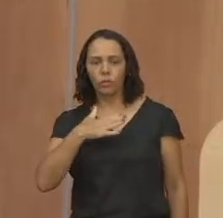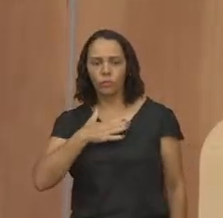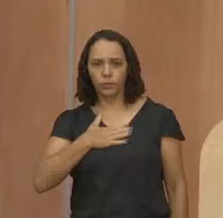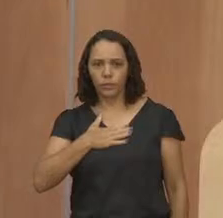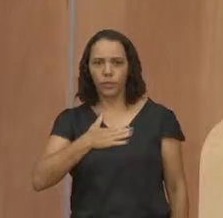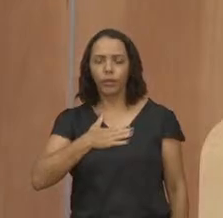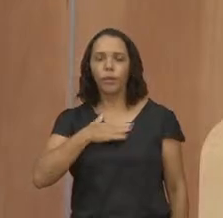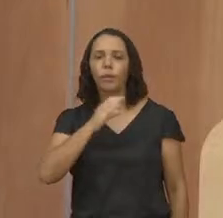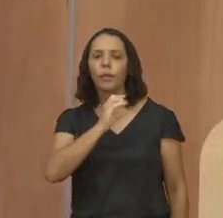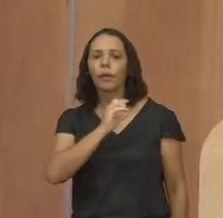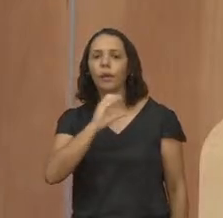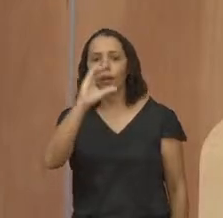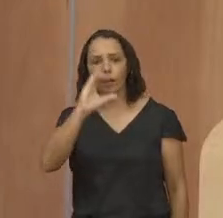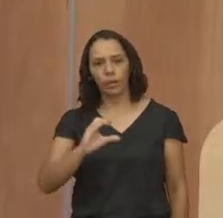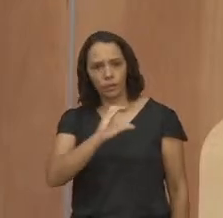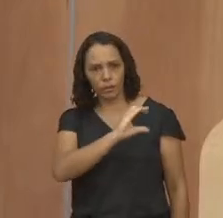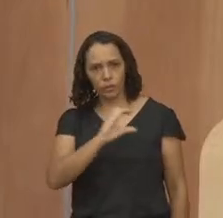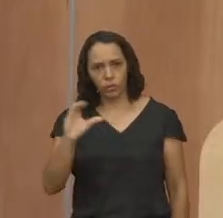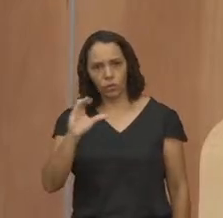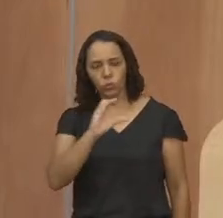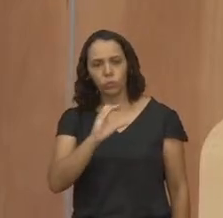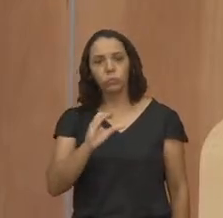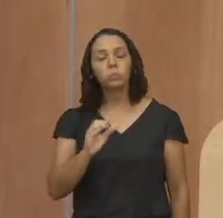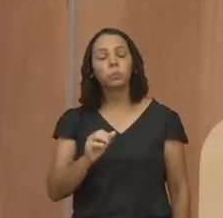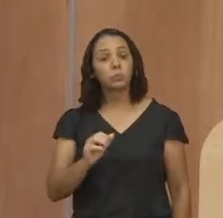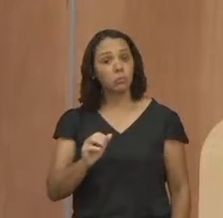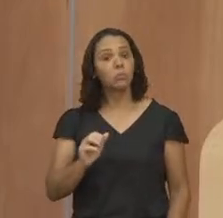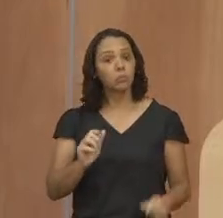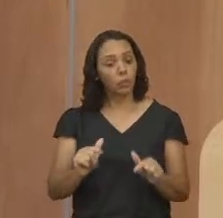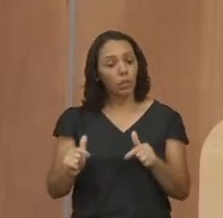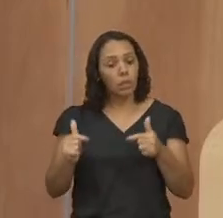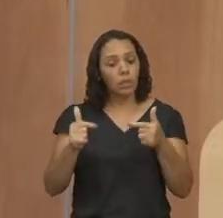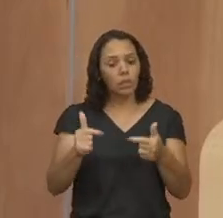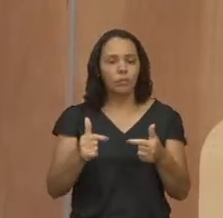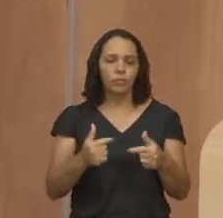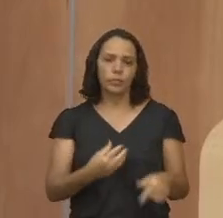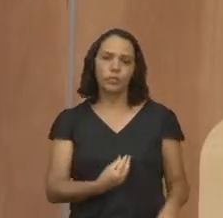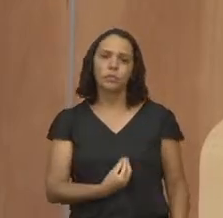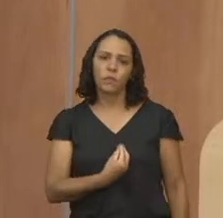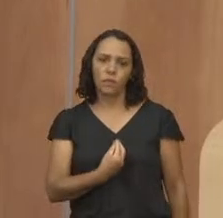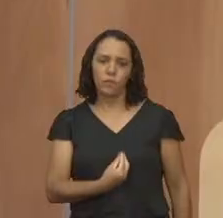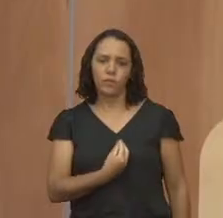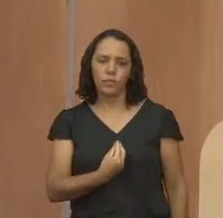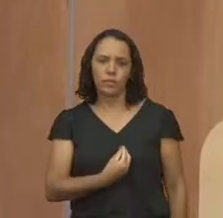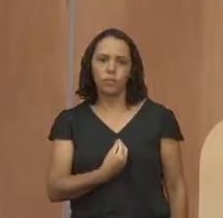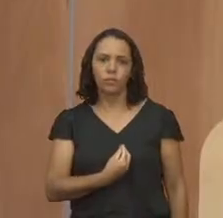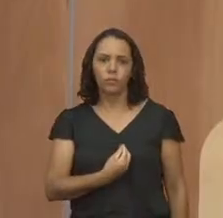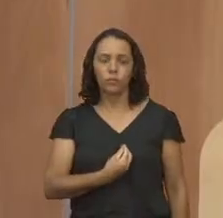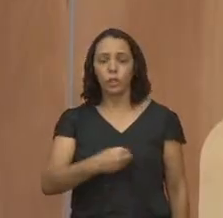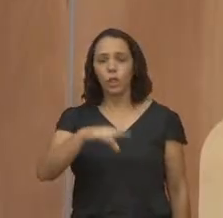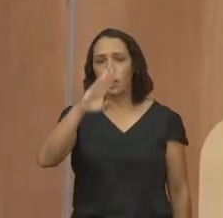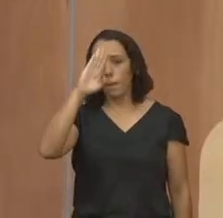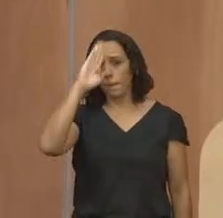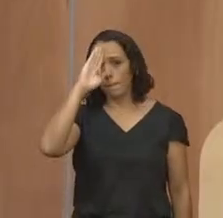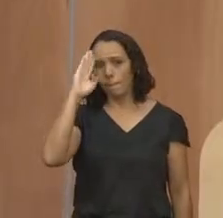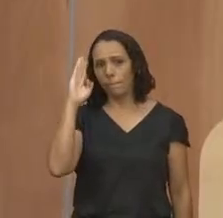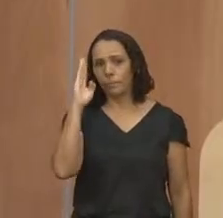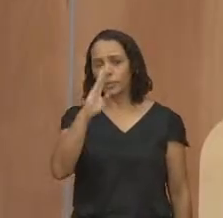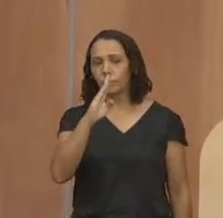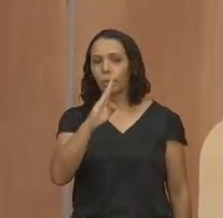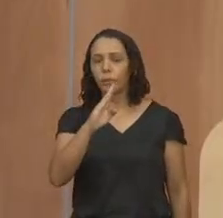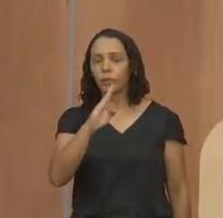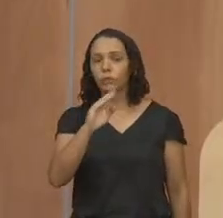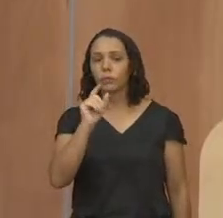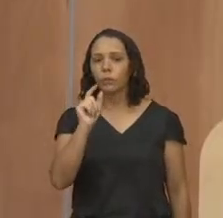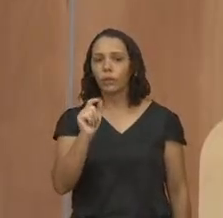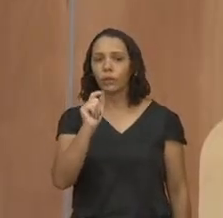defendo a vida e principalmente a vida daqueles que foram